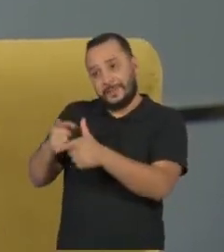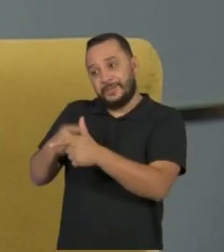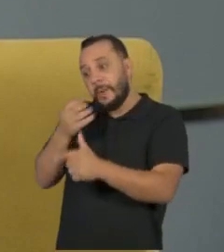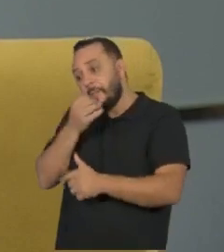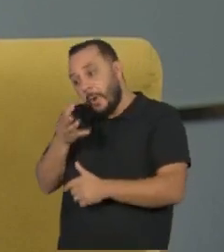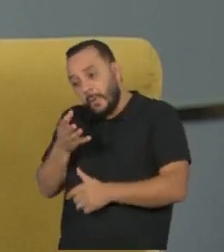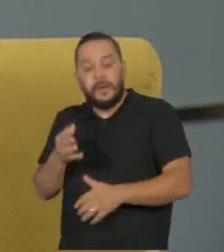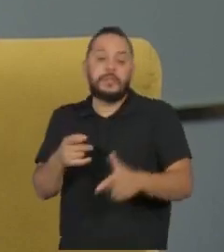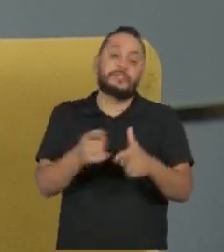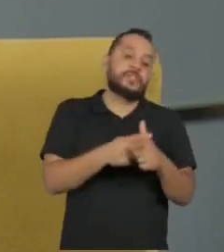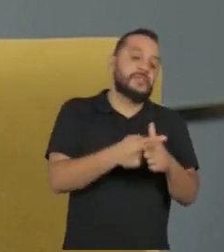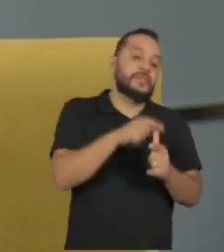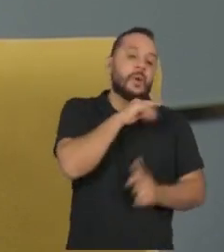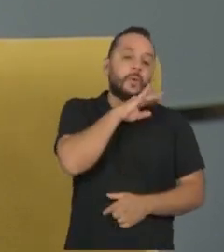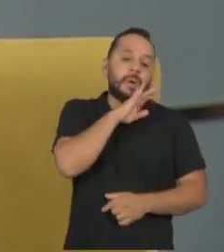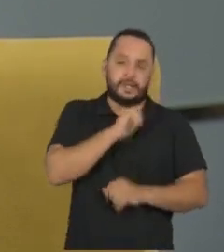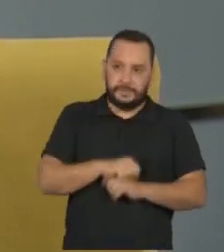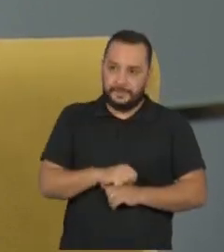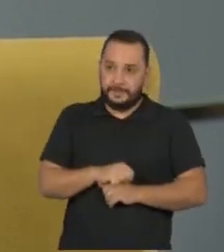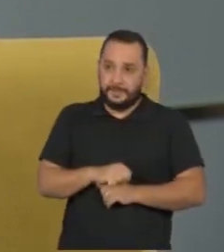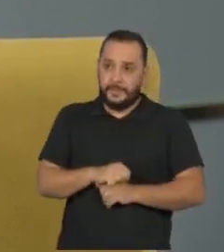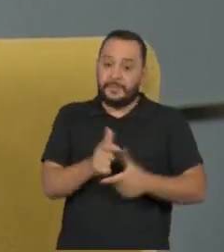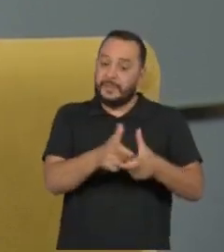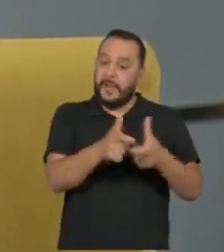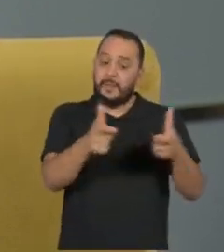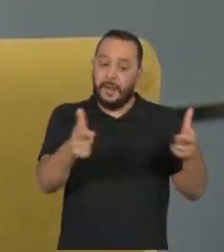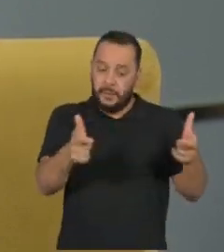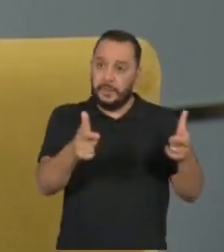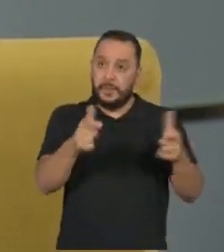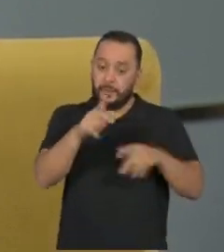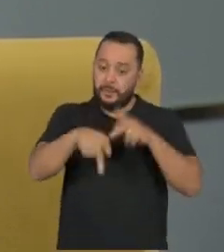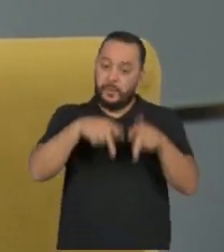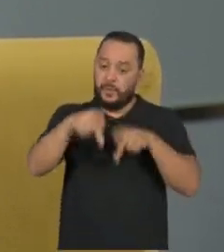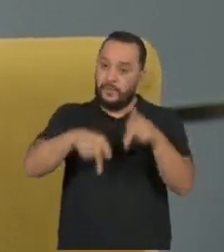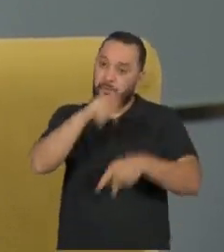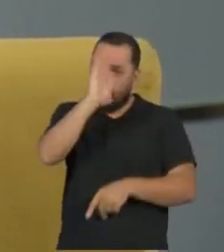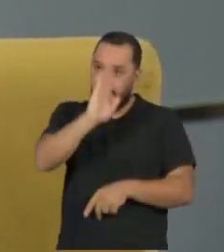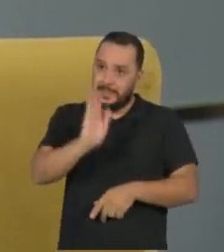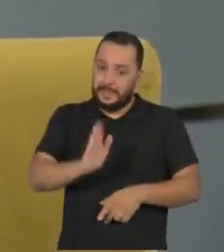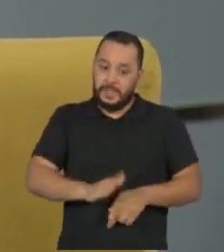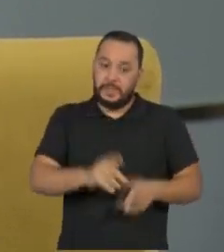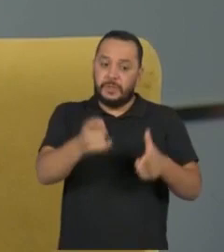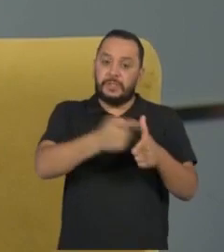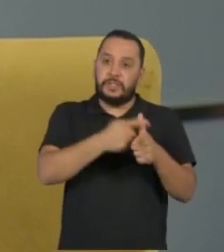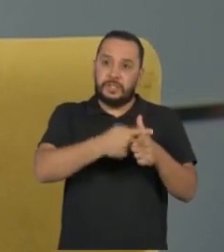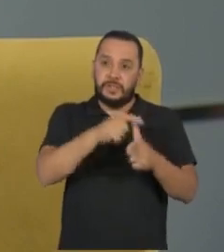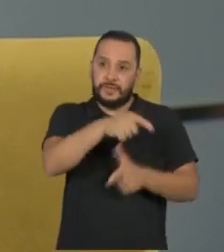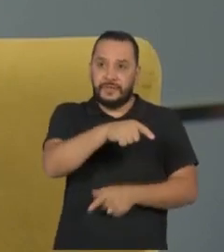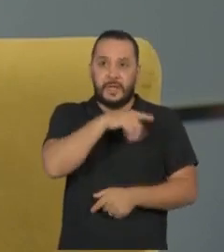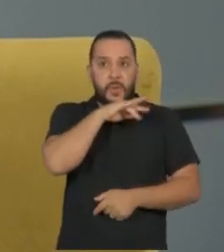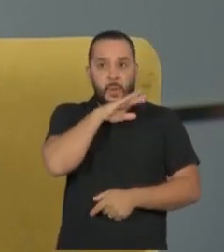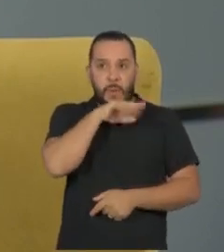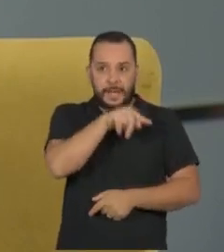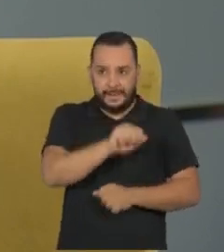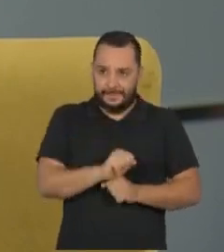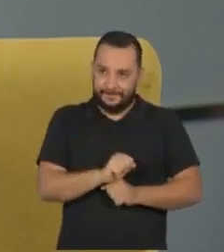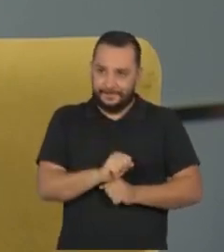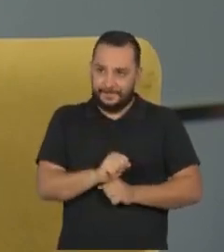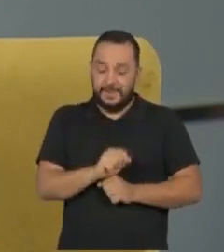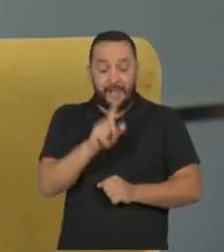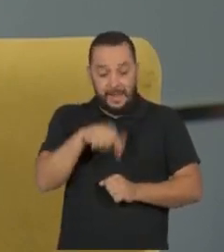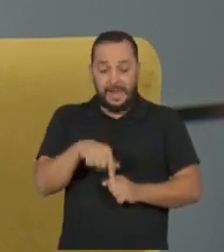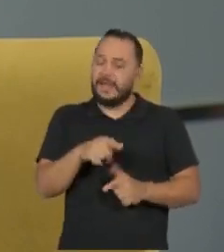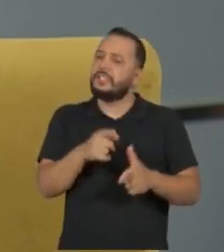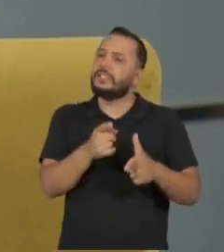ruim. A maioria, infelizmente, a maioria dos brasileiros acaba assumindo o que eu chamo de dívida ruim, que é aquela